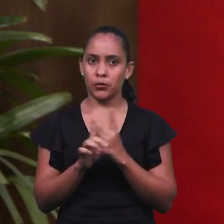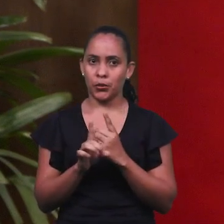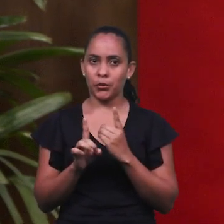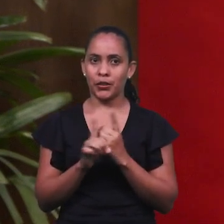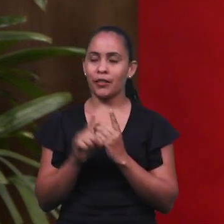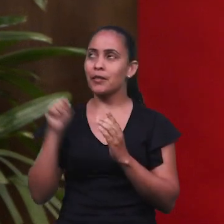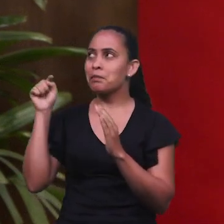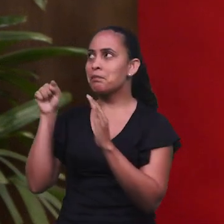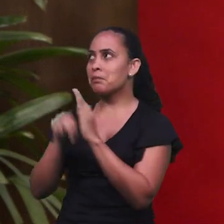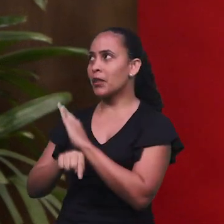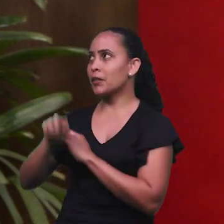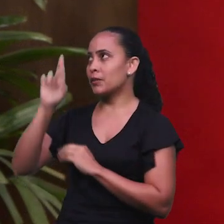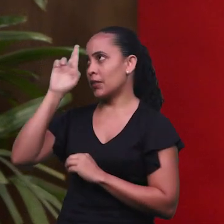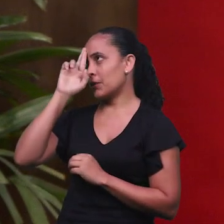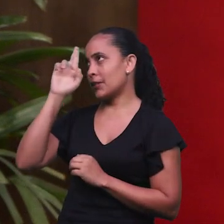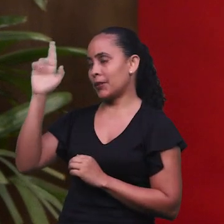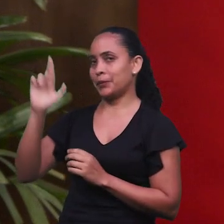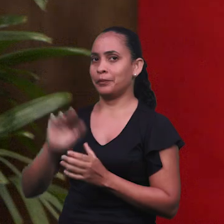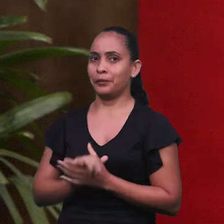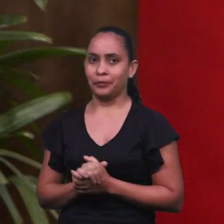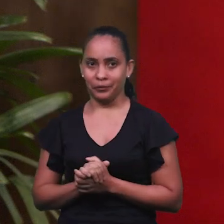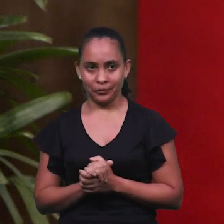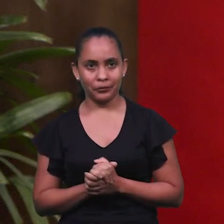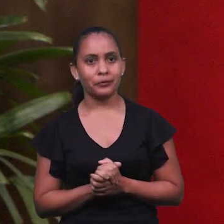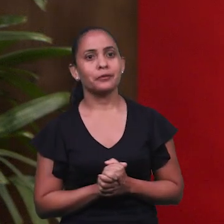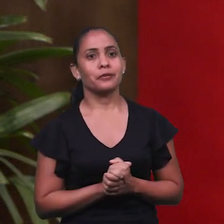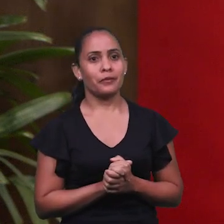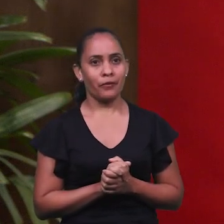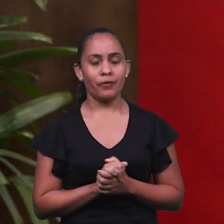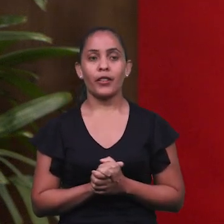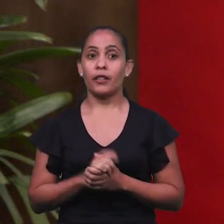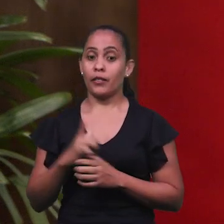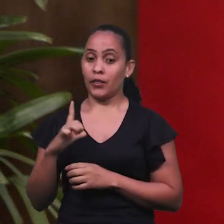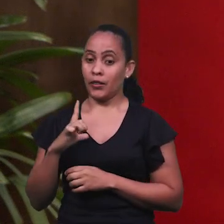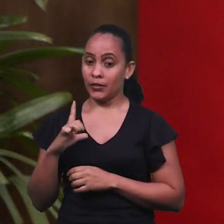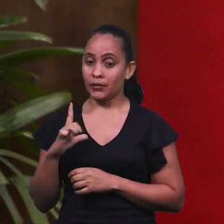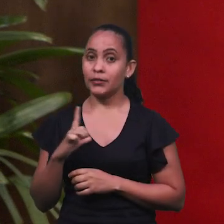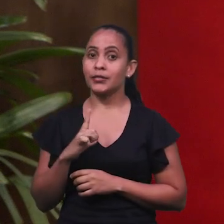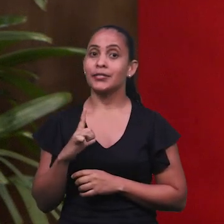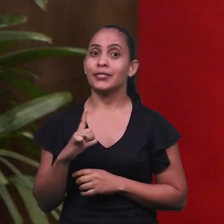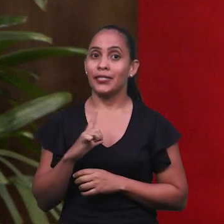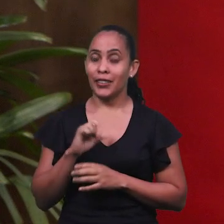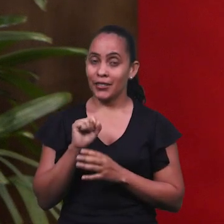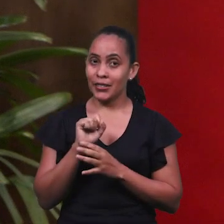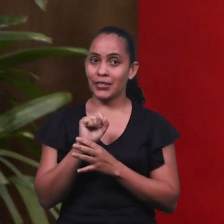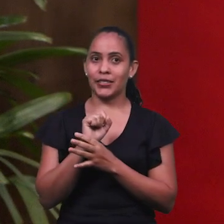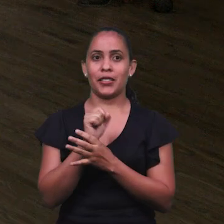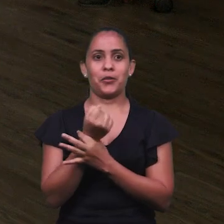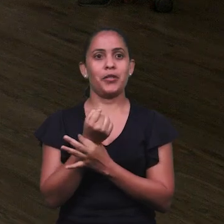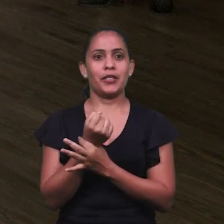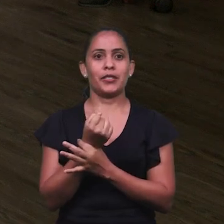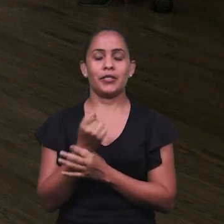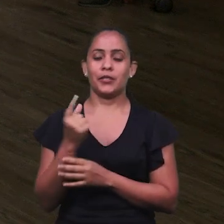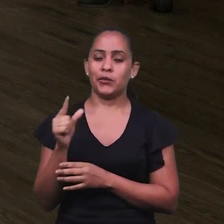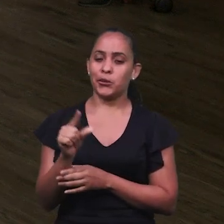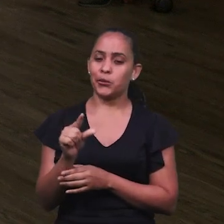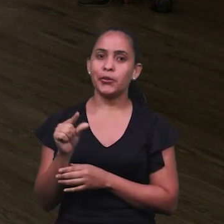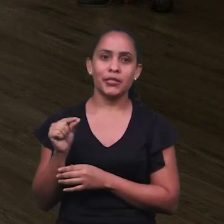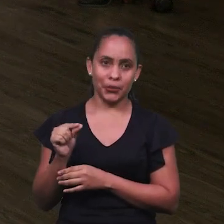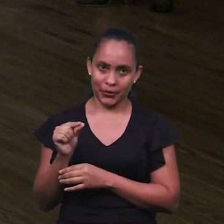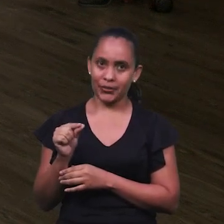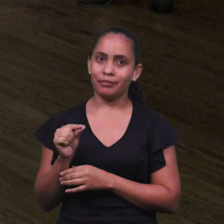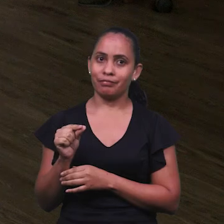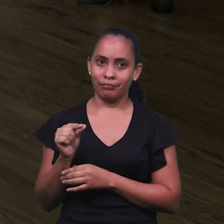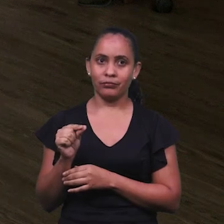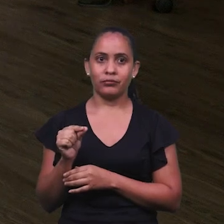de consultar ao Senhor vai nos resguardar desses momentos, né, de tomar uma decisão